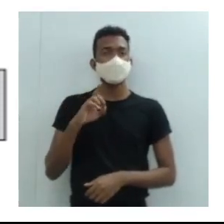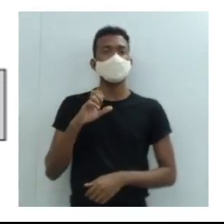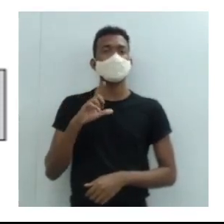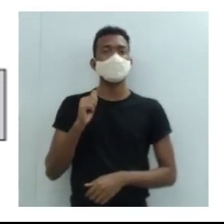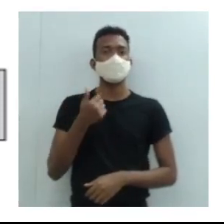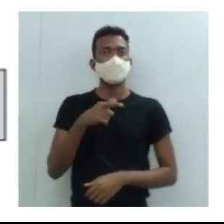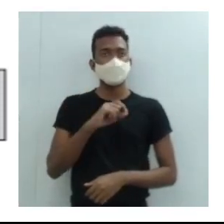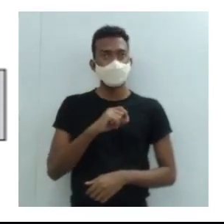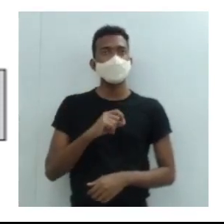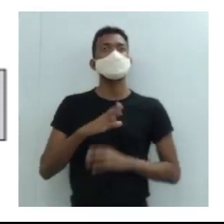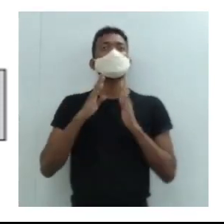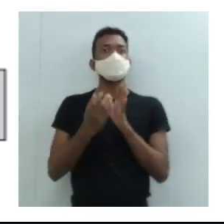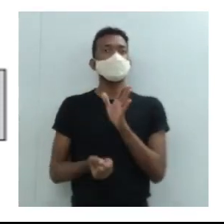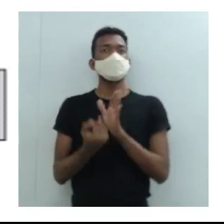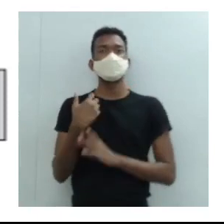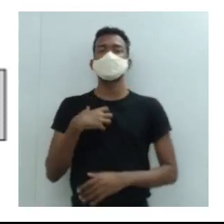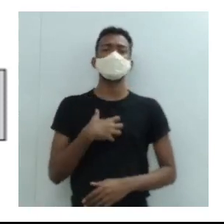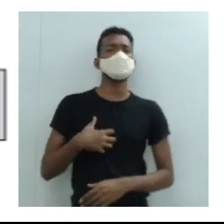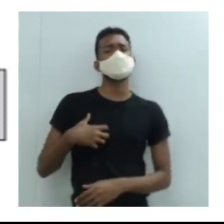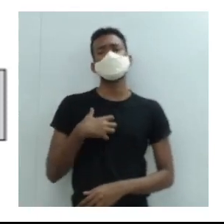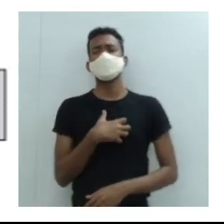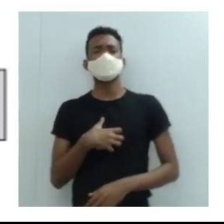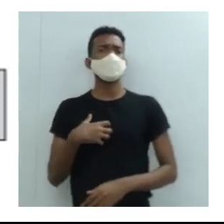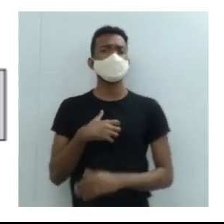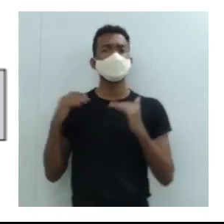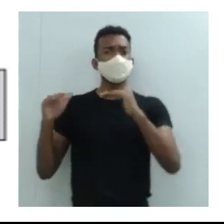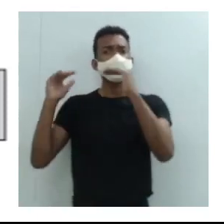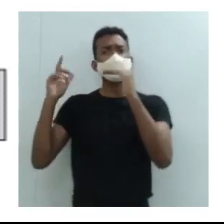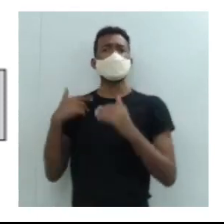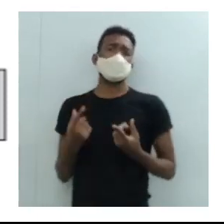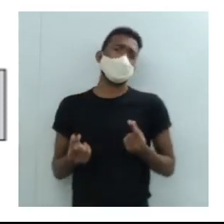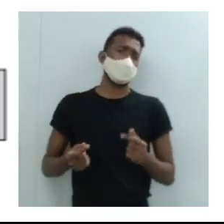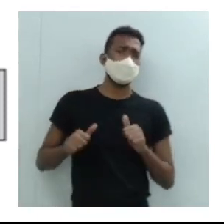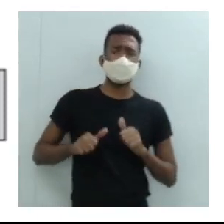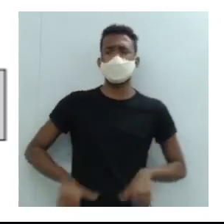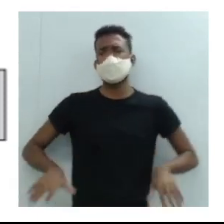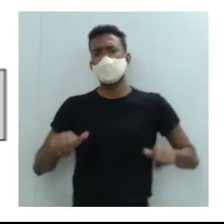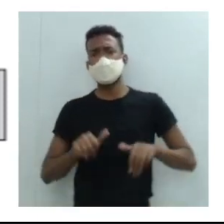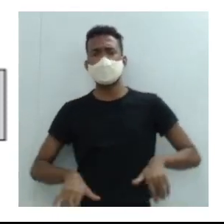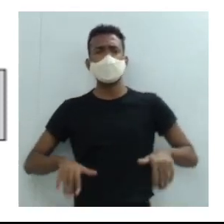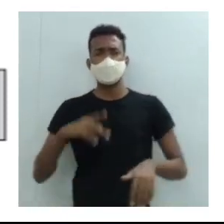nobreza, com os custos militares do rei.